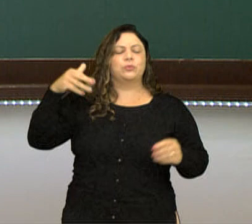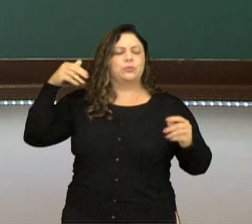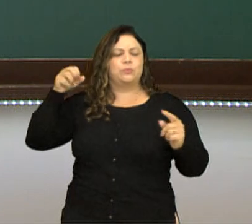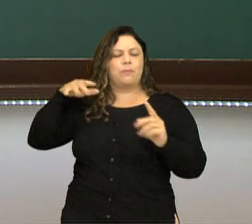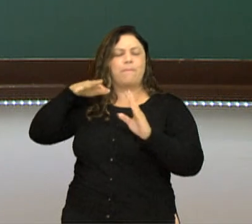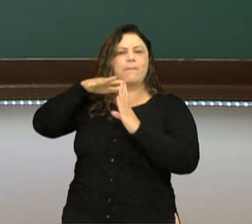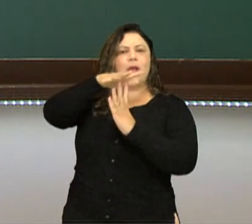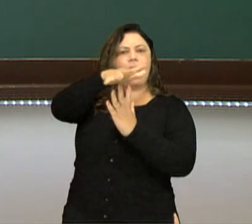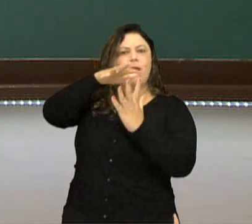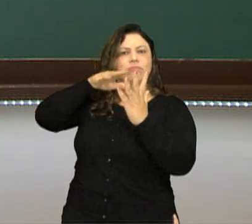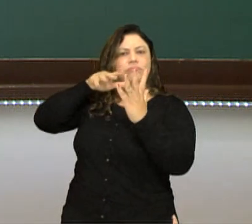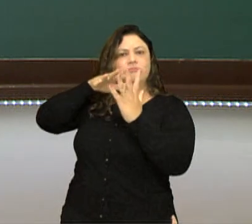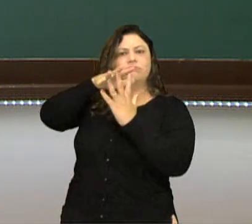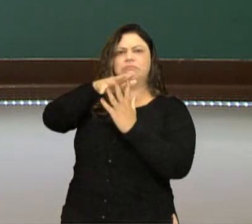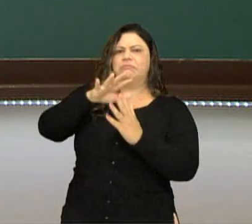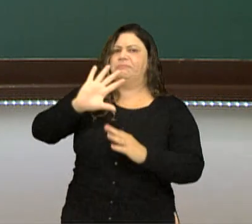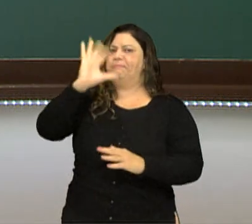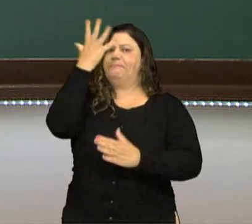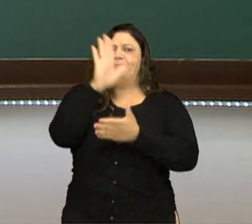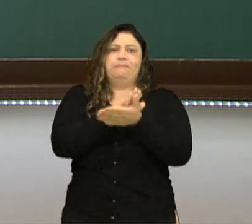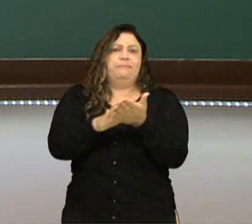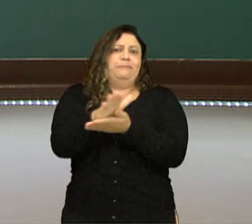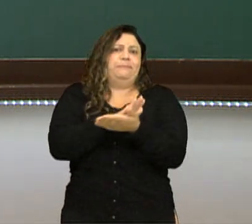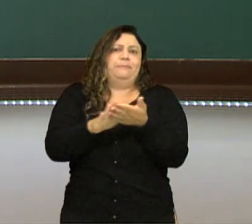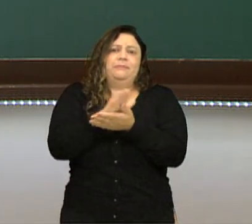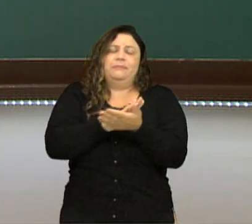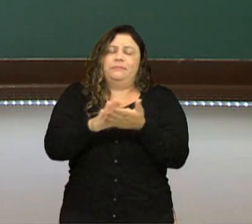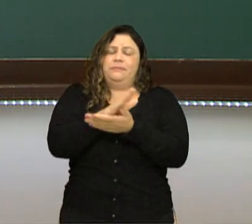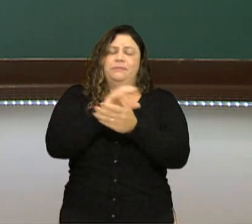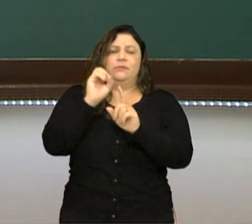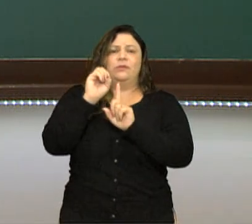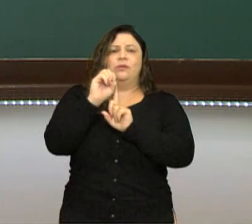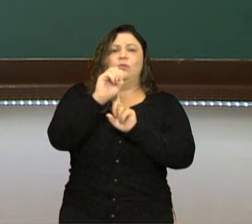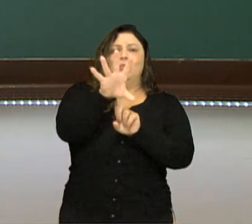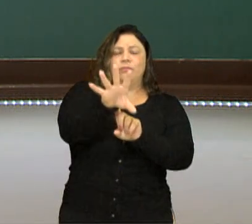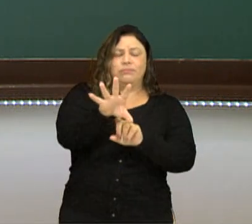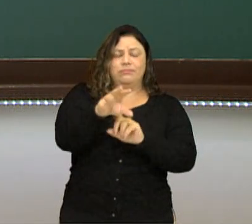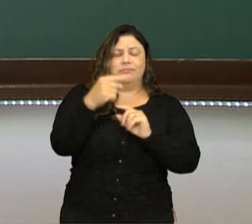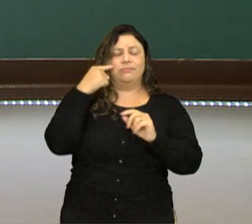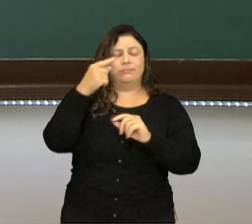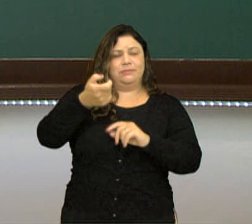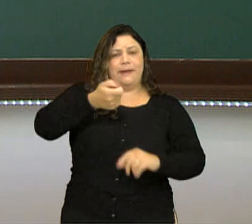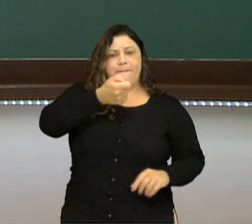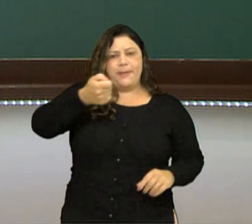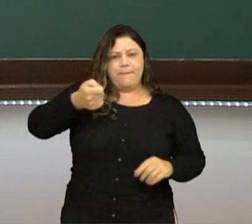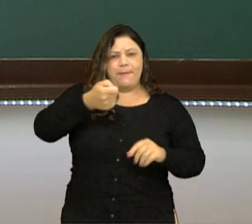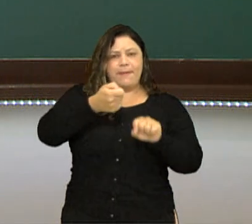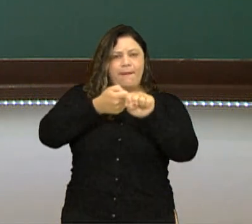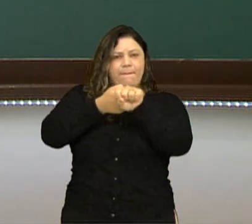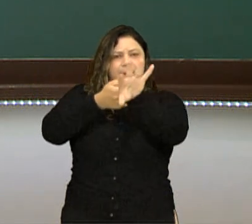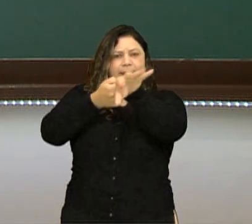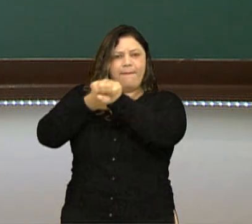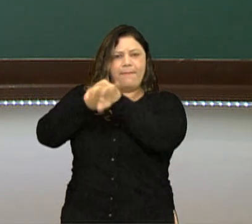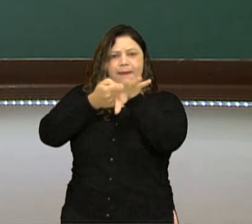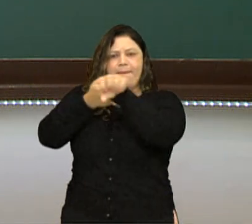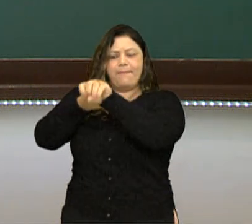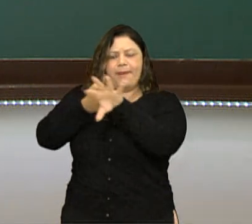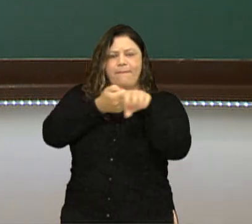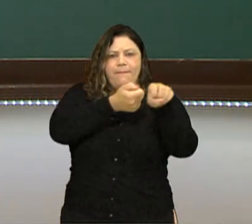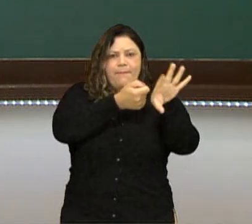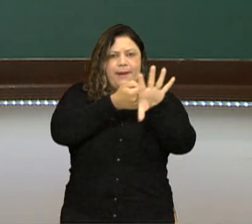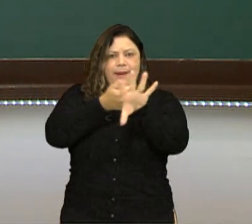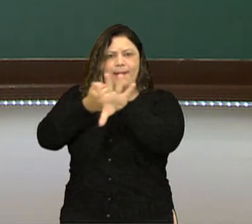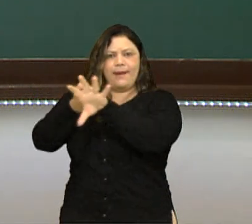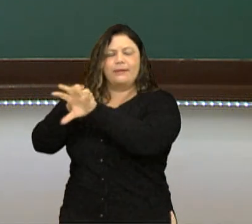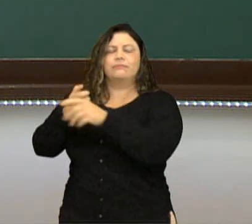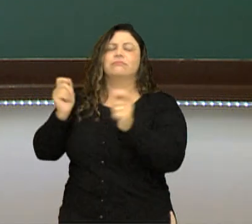não acontece nada. Esse é um princípio da óptica geométrica. Lembre-se, Isaac Newton, ele